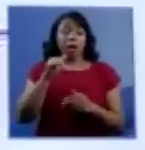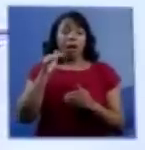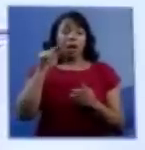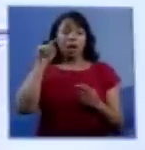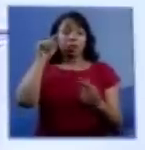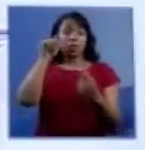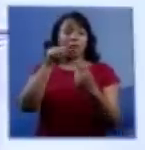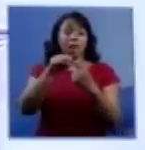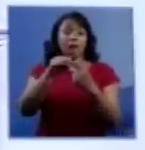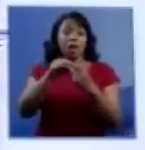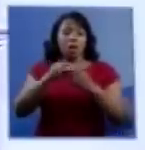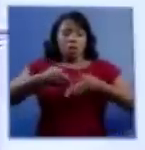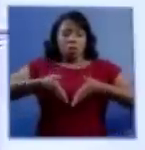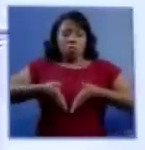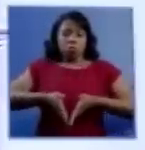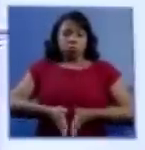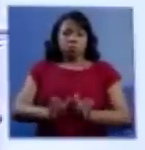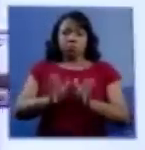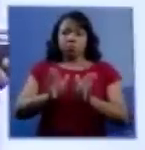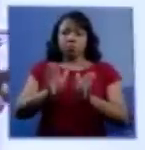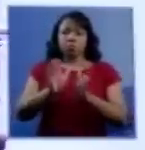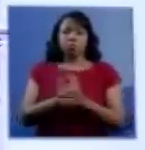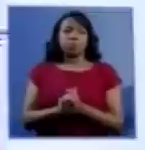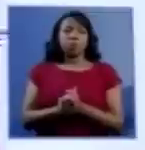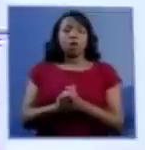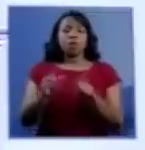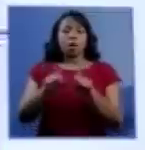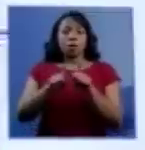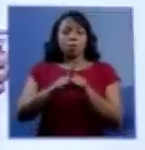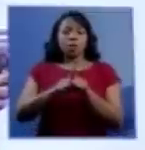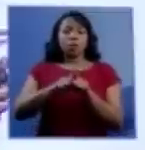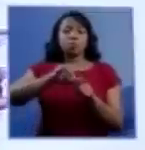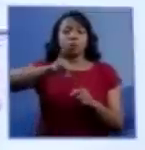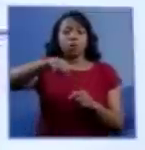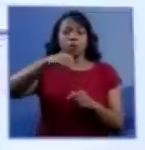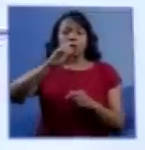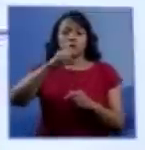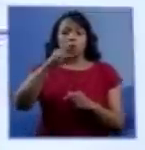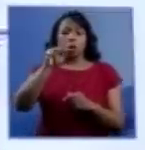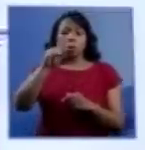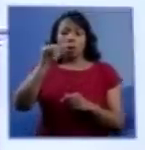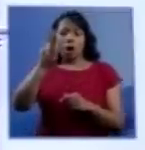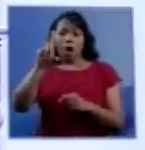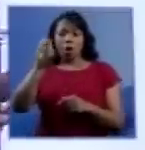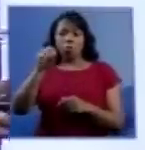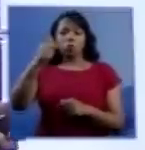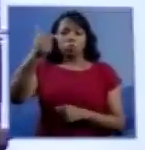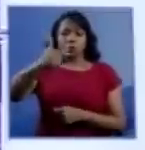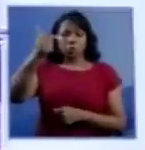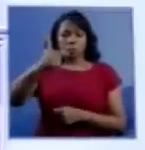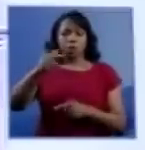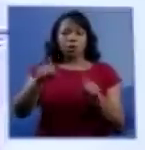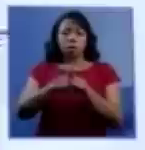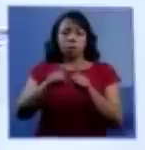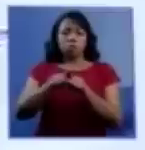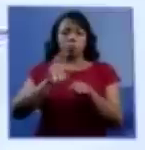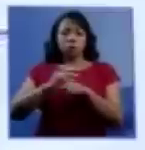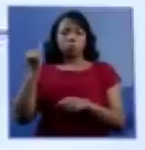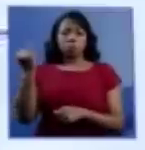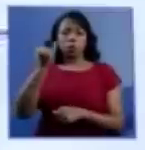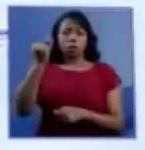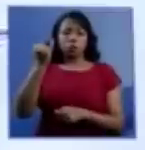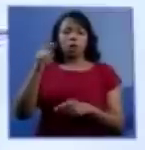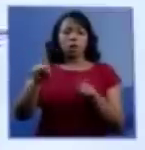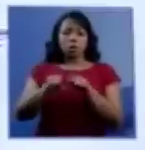o parto João Paulo I creio ter sido um dos grandes um dos maiores